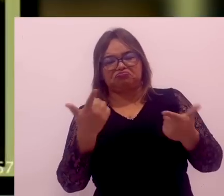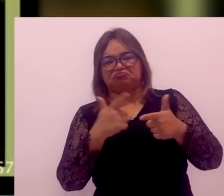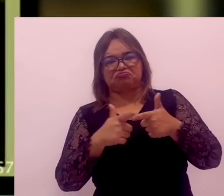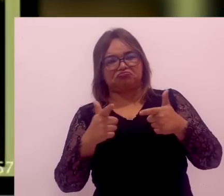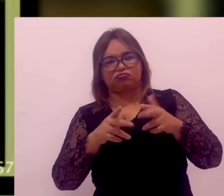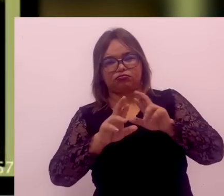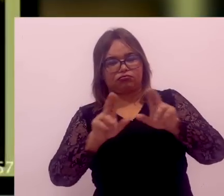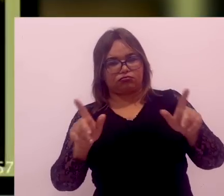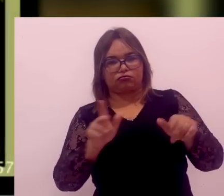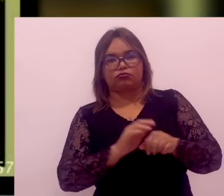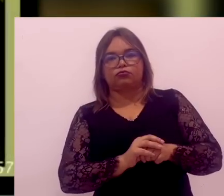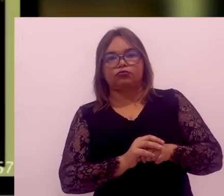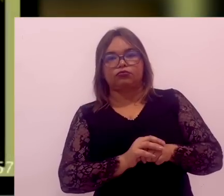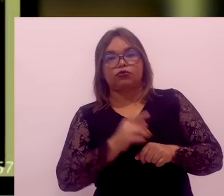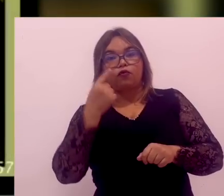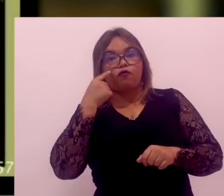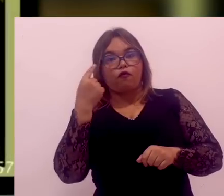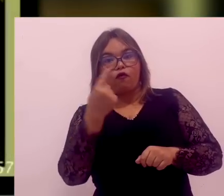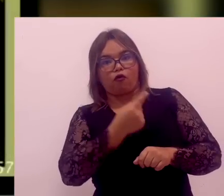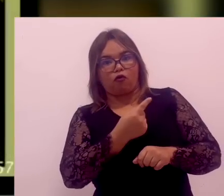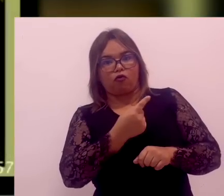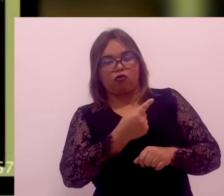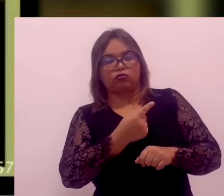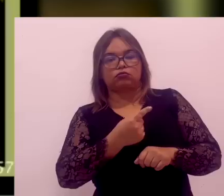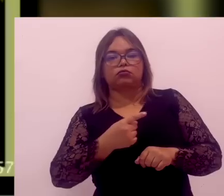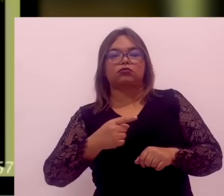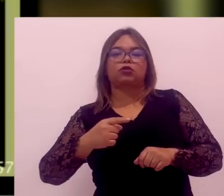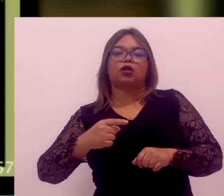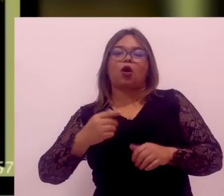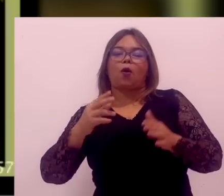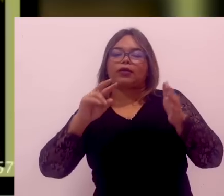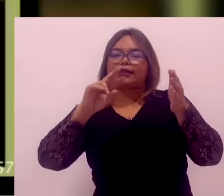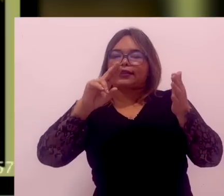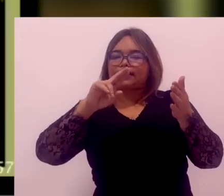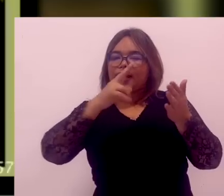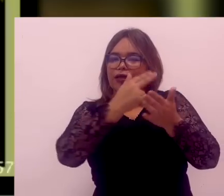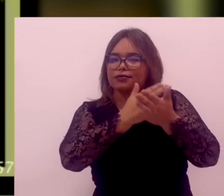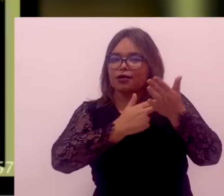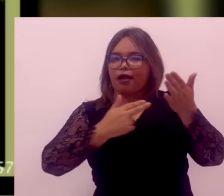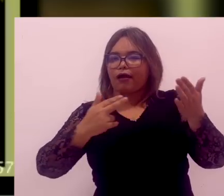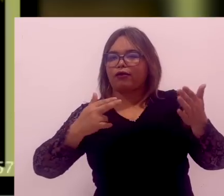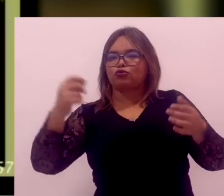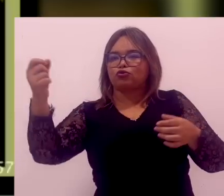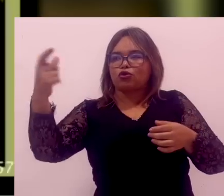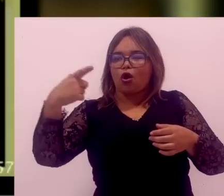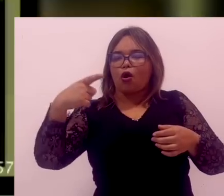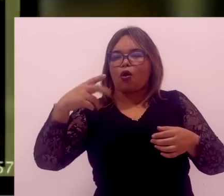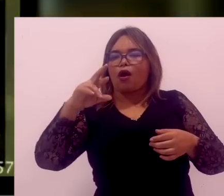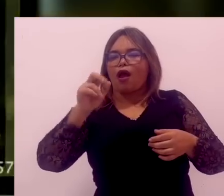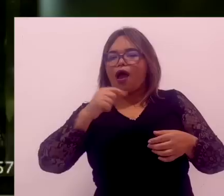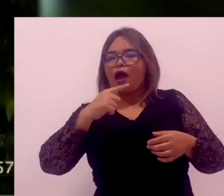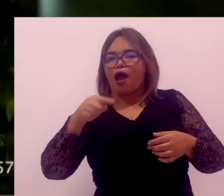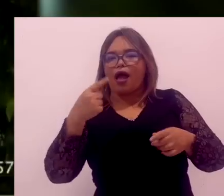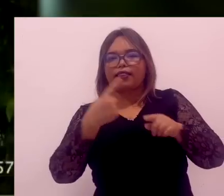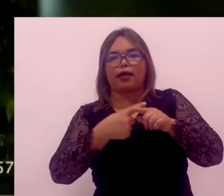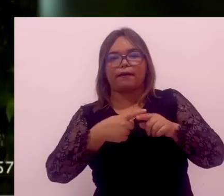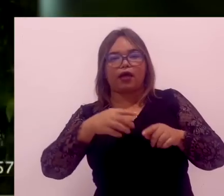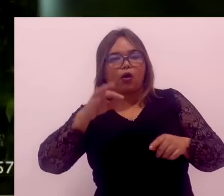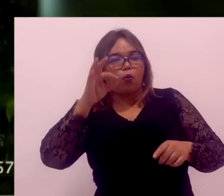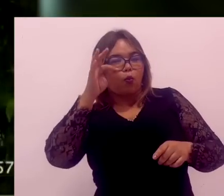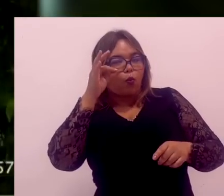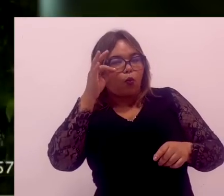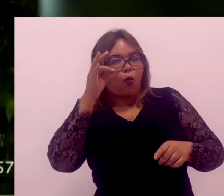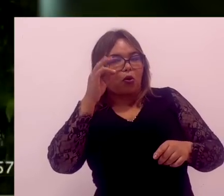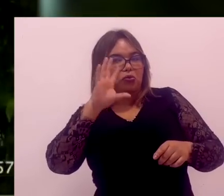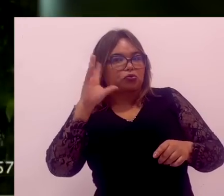encontrar os olhos que tudo veem, e você vai ver esta estátua. Ela pode ser homem ou mulher. Não faz diferença. A essa altura você já